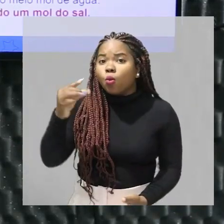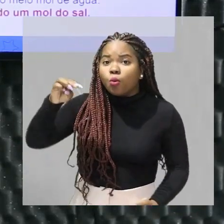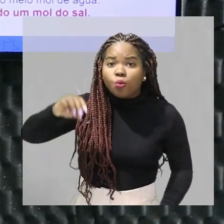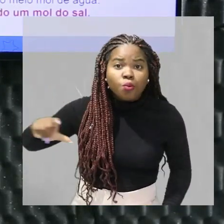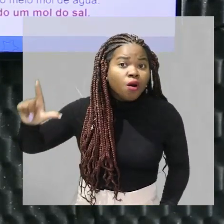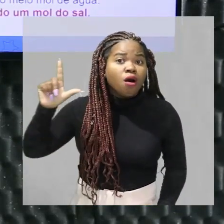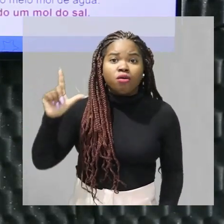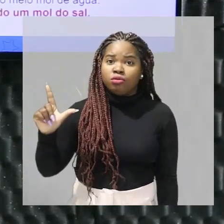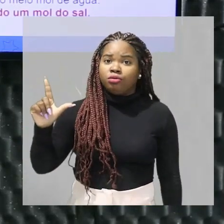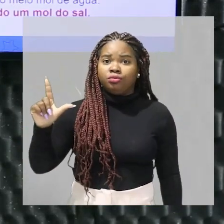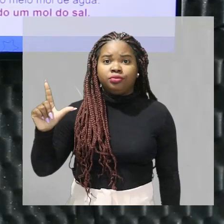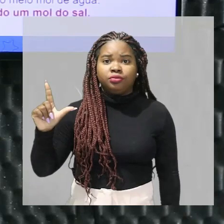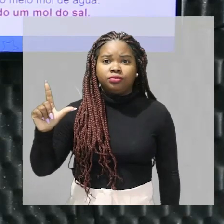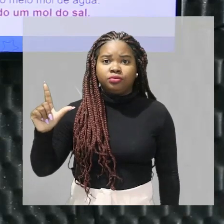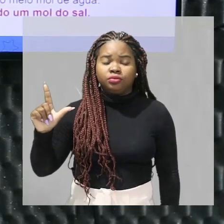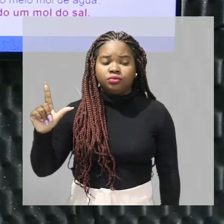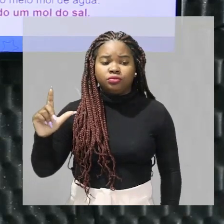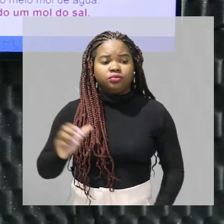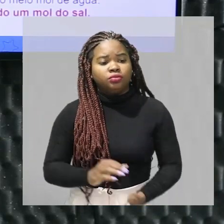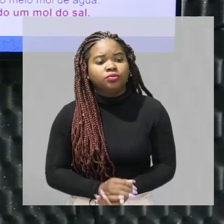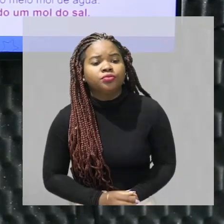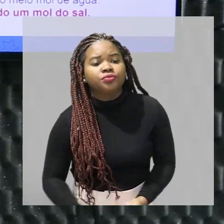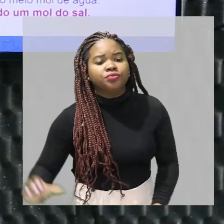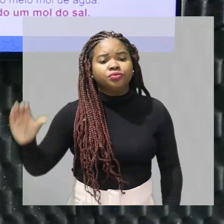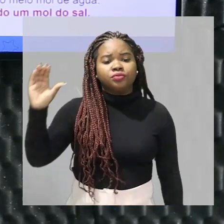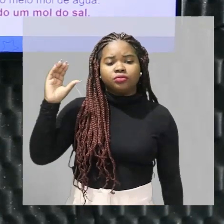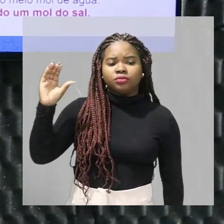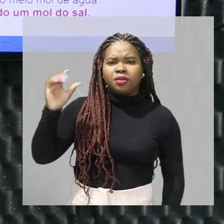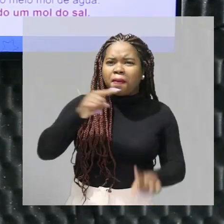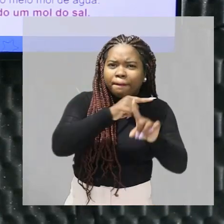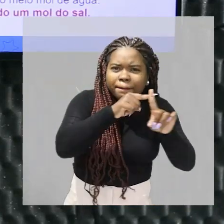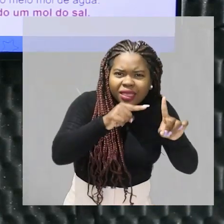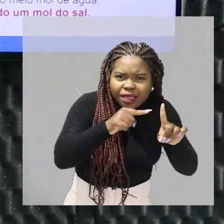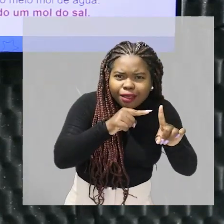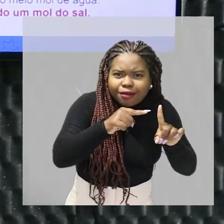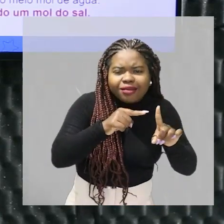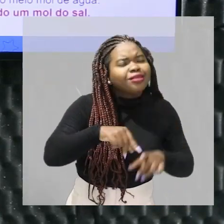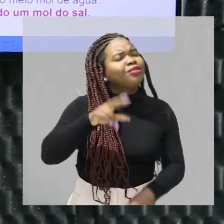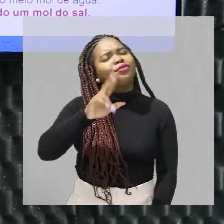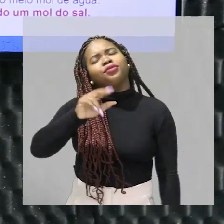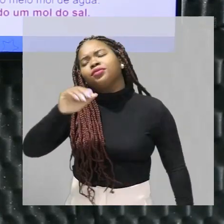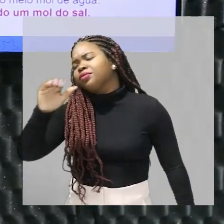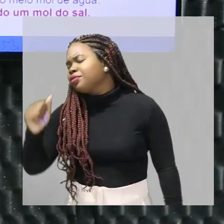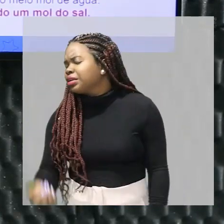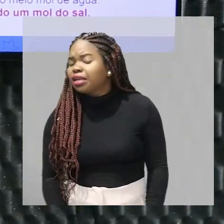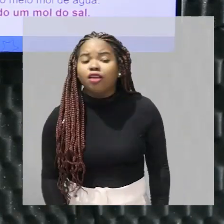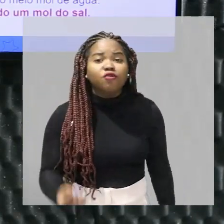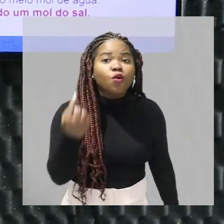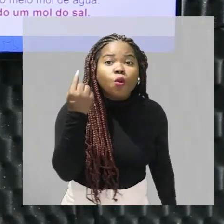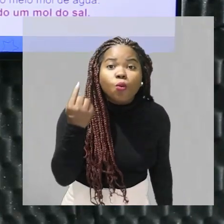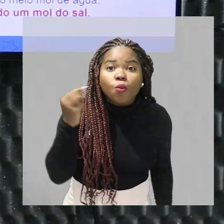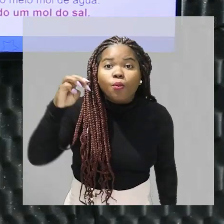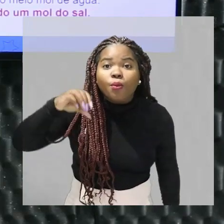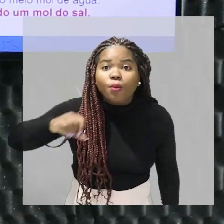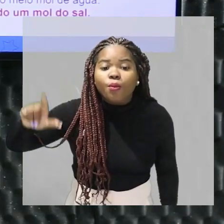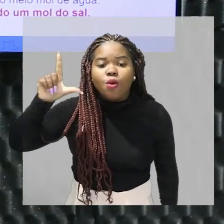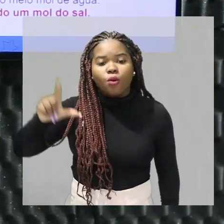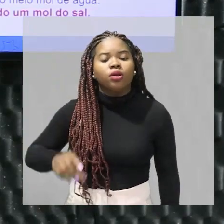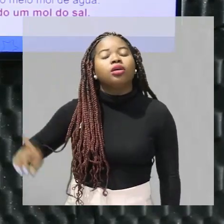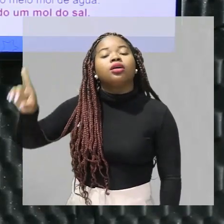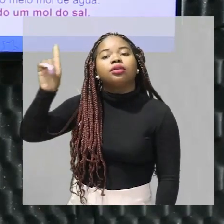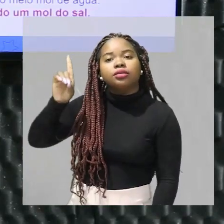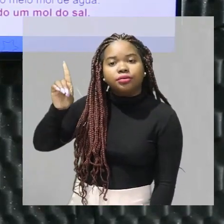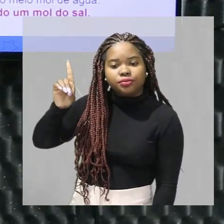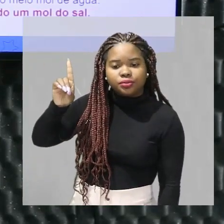né, foi produzido. Consumido meio mol da base? Não, foi consumido 1 mol. Letra